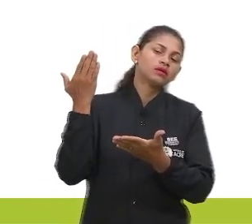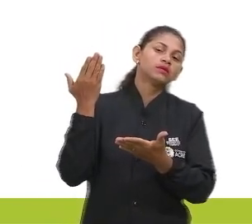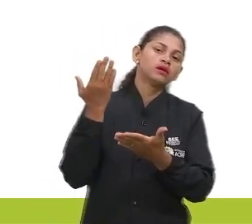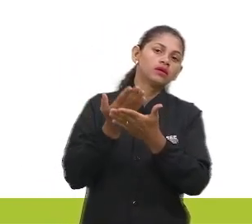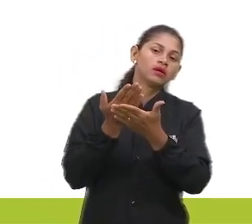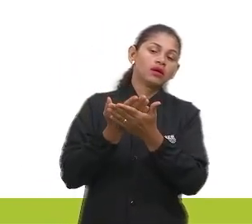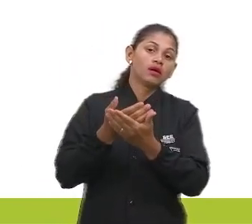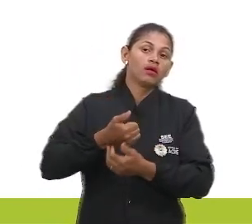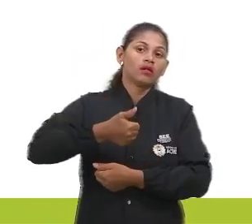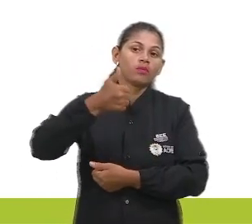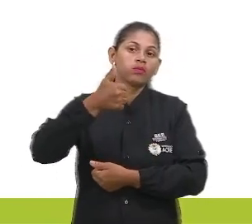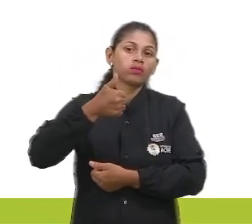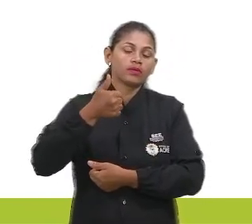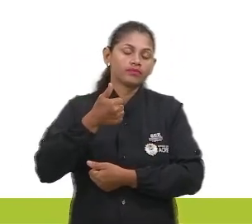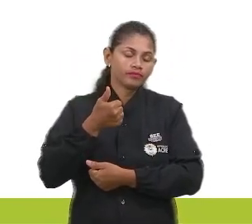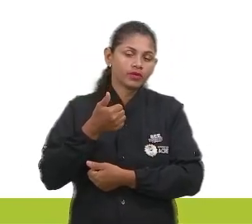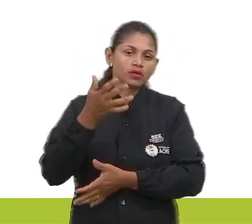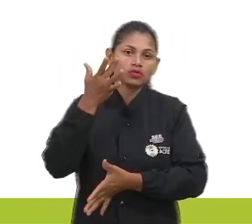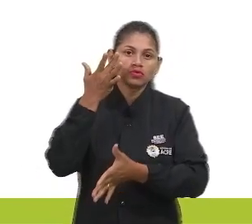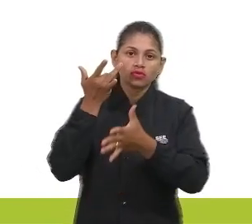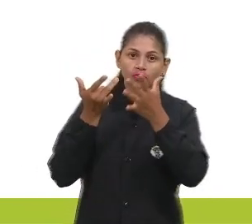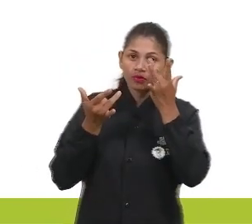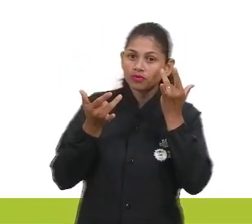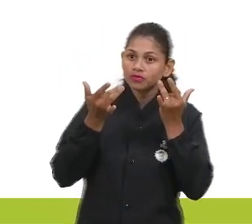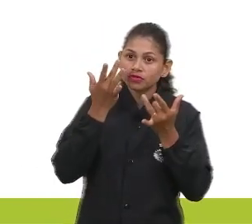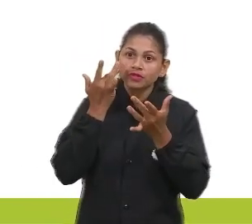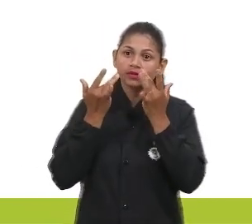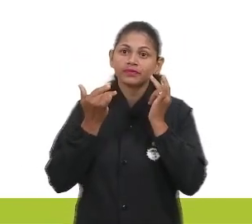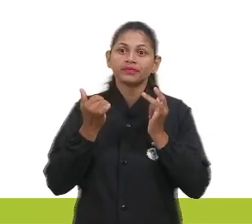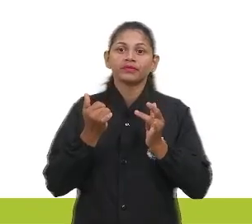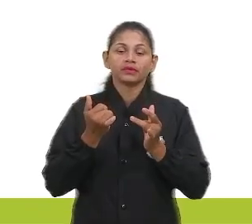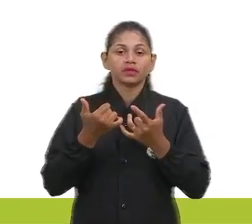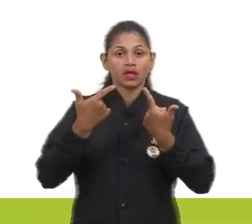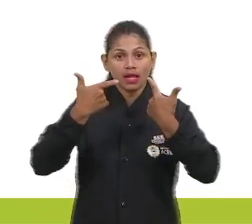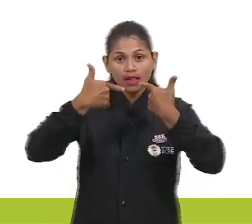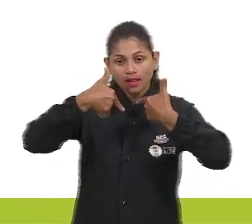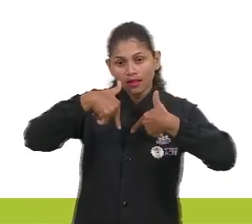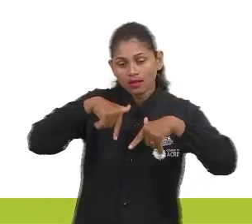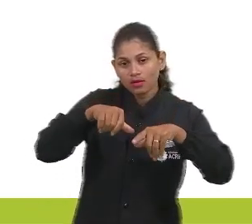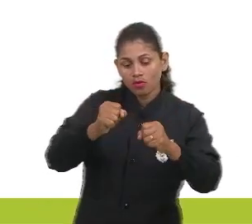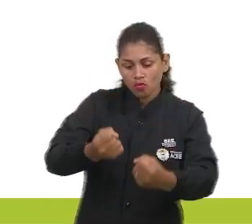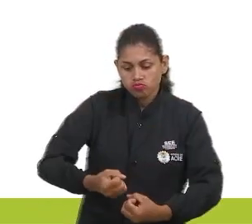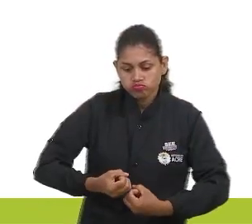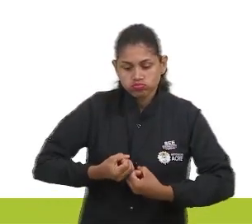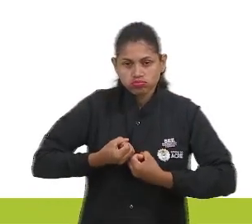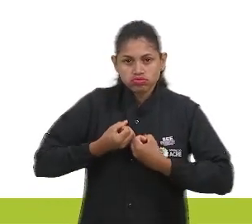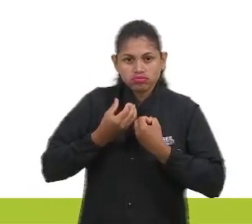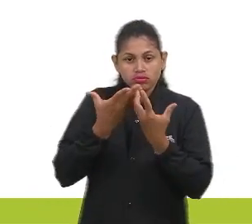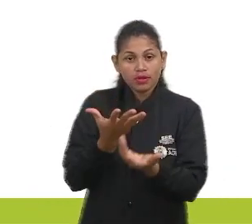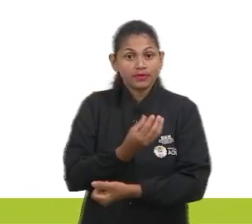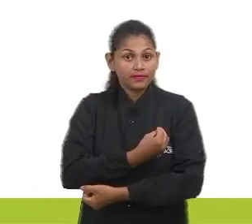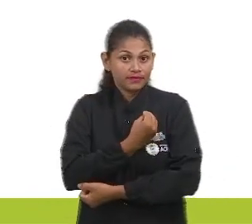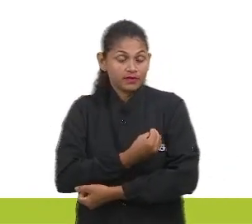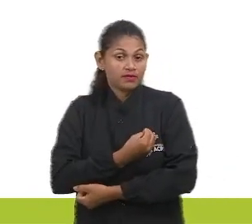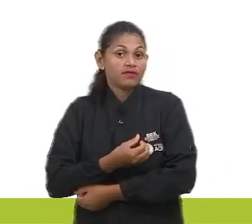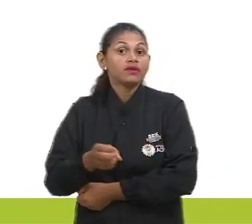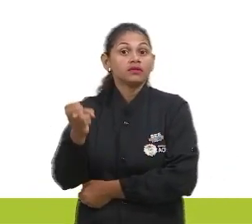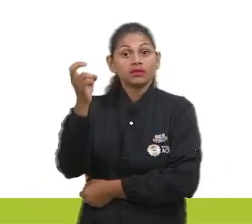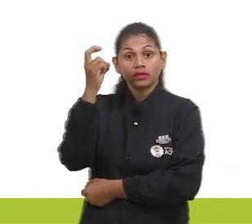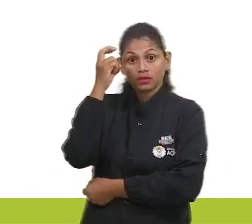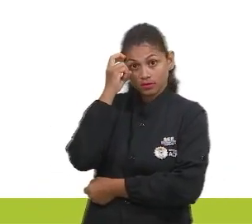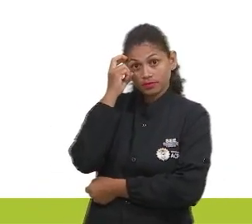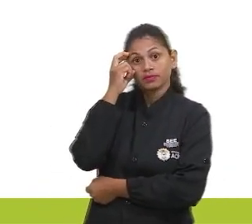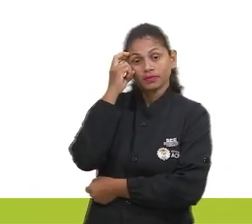o teatro nesse caderno, que é as linguagens como manifestações das vivências culturais.